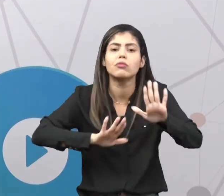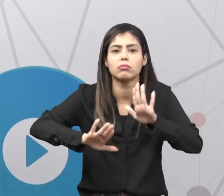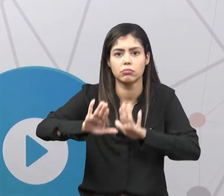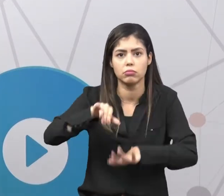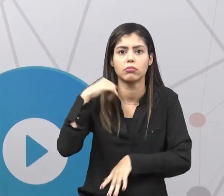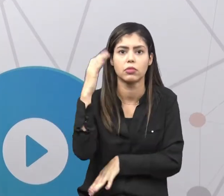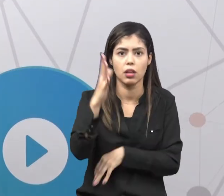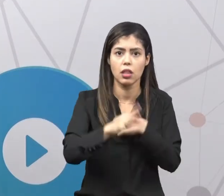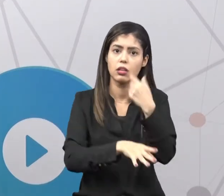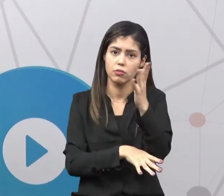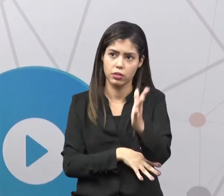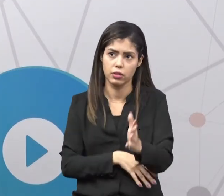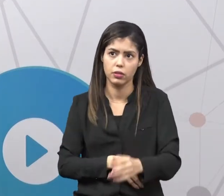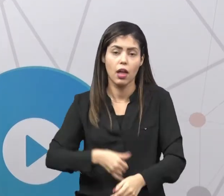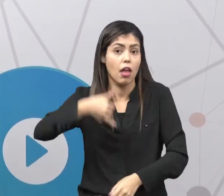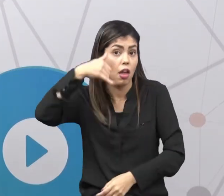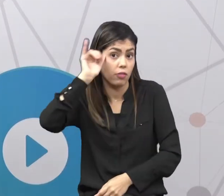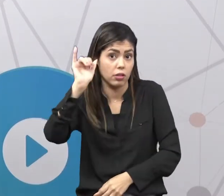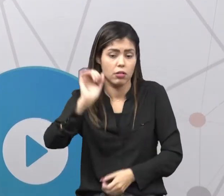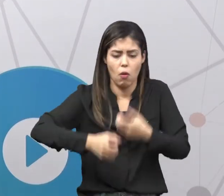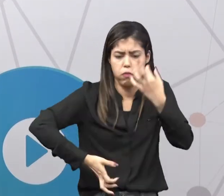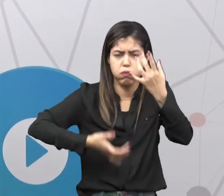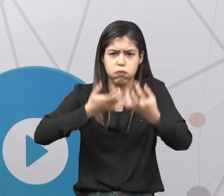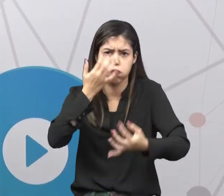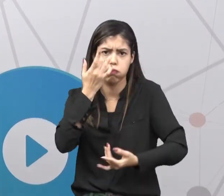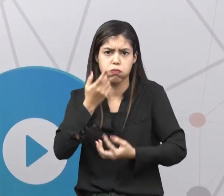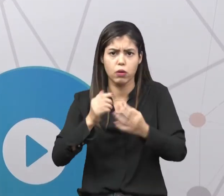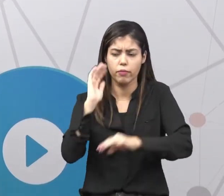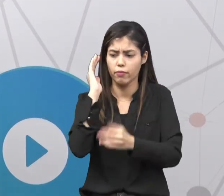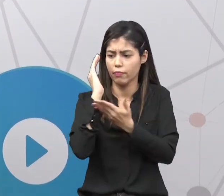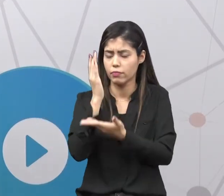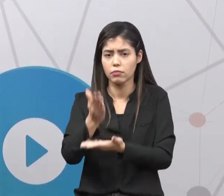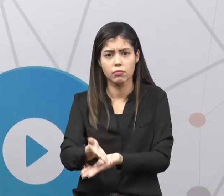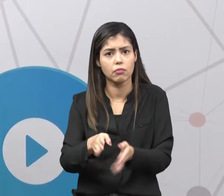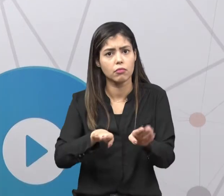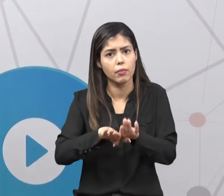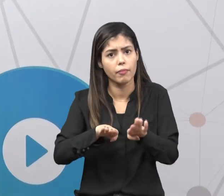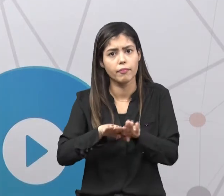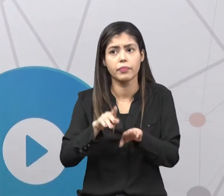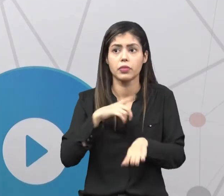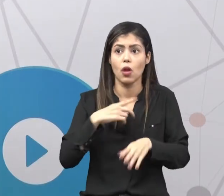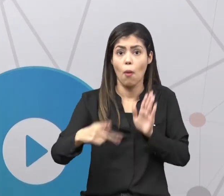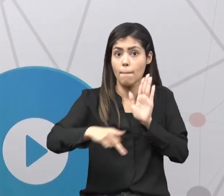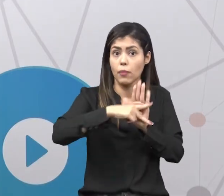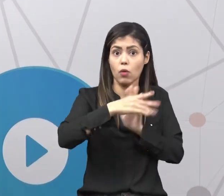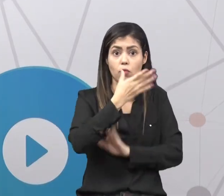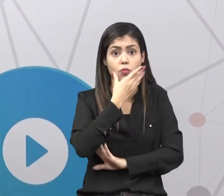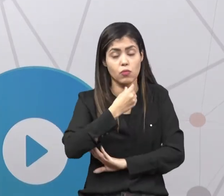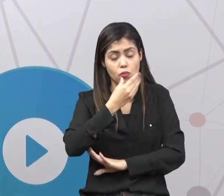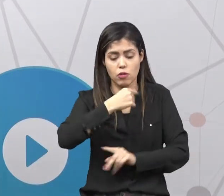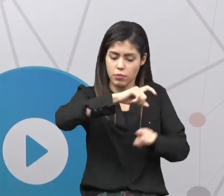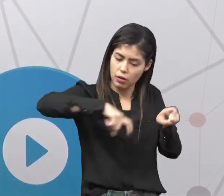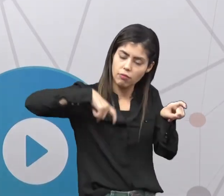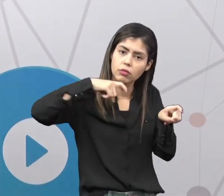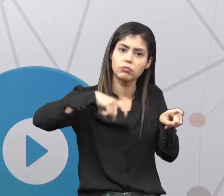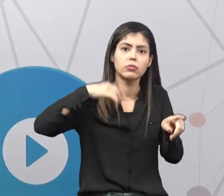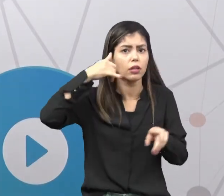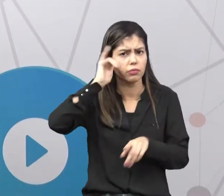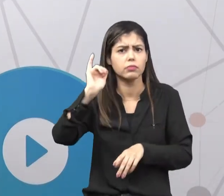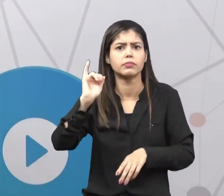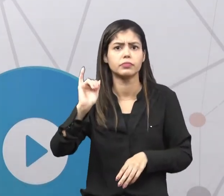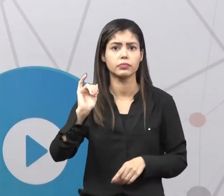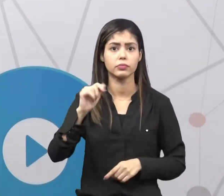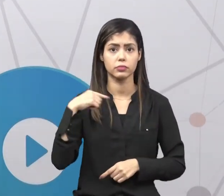e conservar as florestas, né, evitando queimada, evitando desmatamento, né, próprio mesmo o homem do campo. Então,